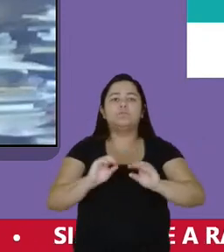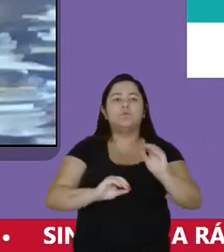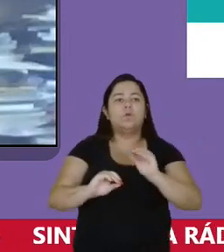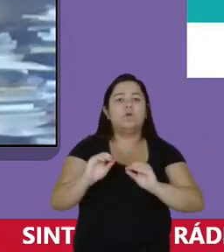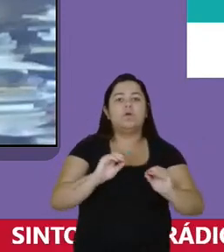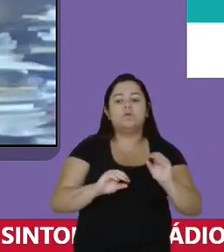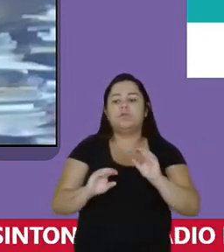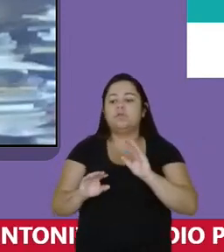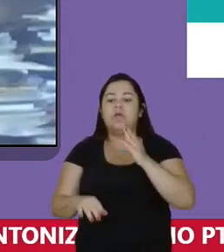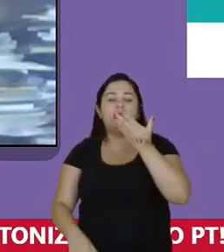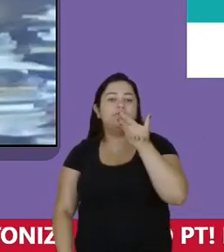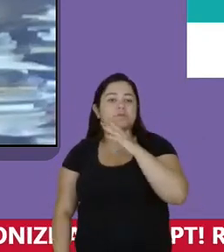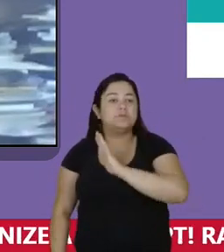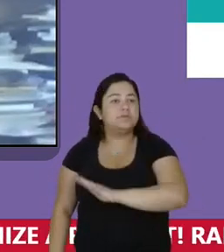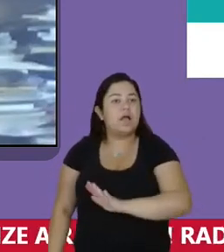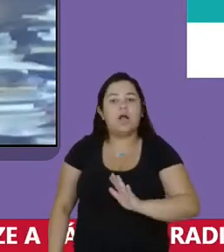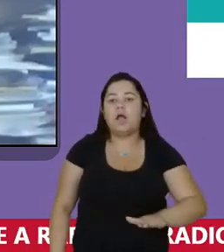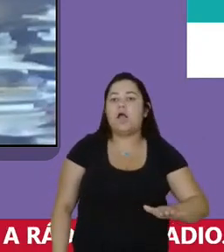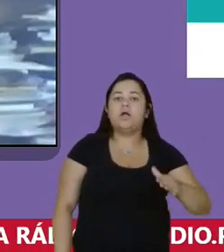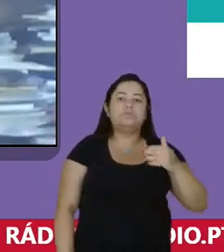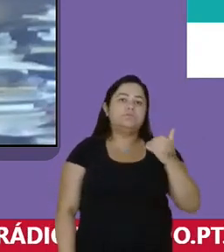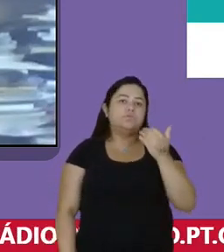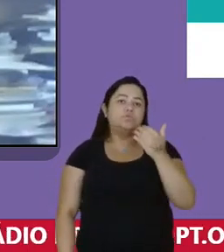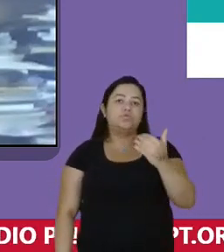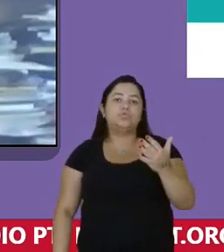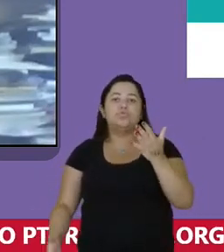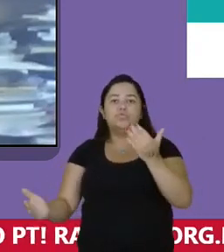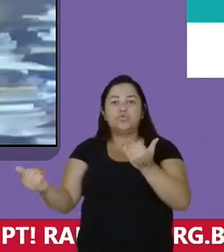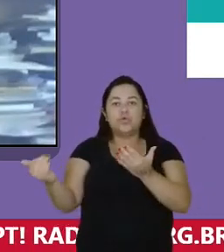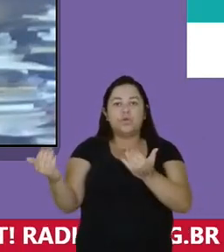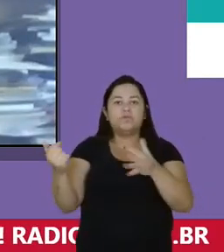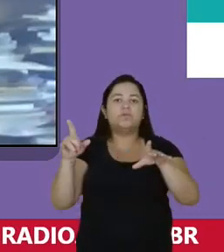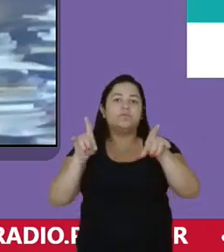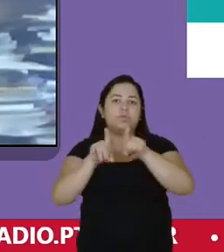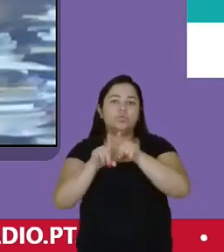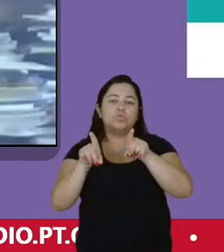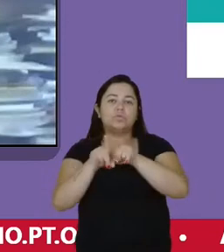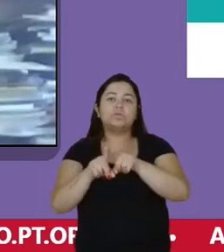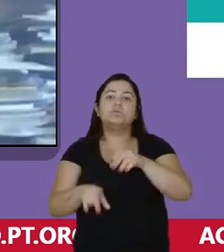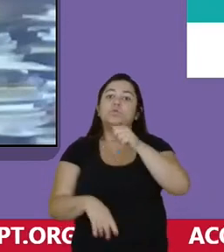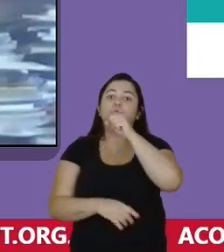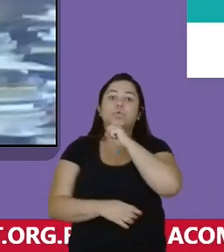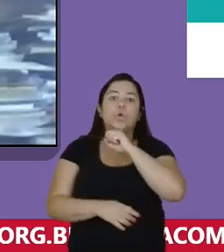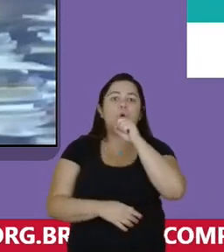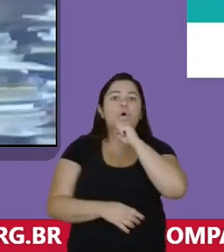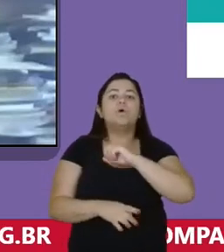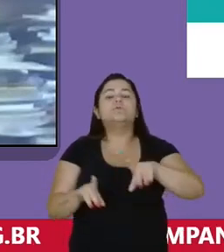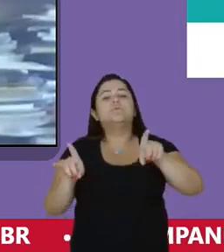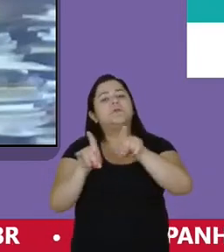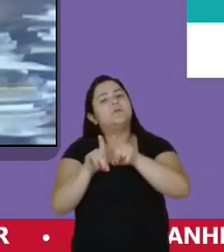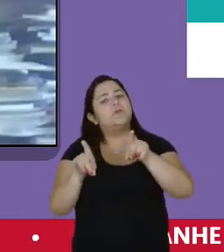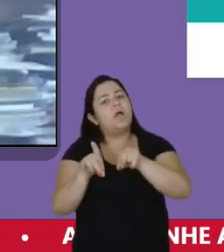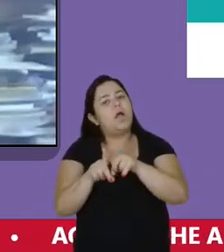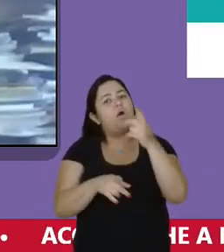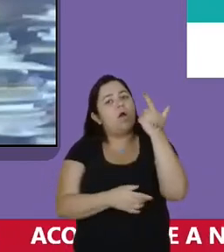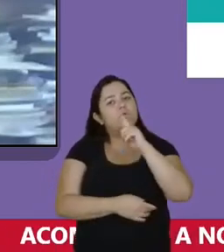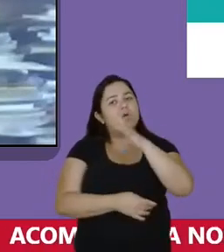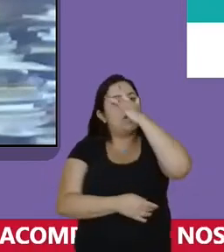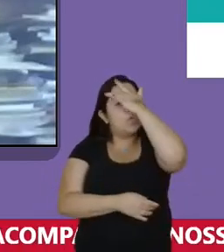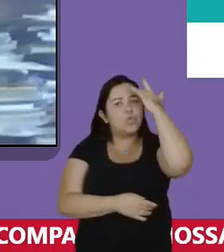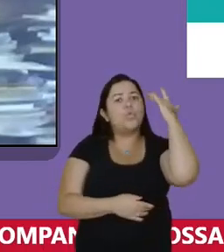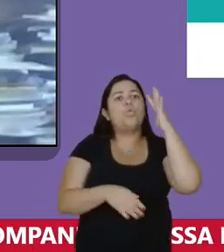vulneráveis, as crianças, os adolescentes, cuidar dos idosos, cuidar daqueles que estão